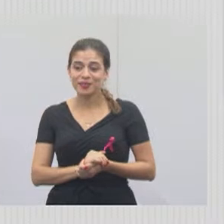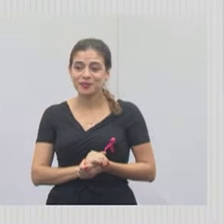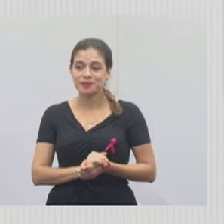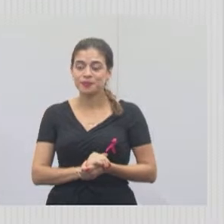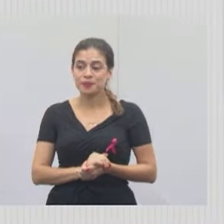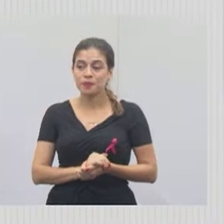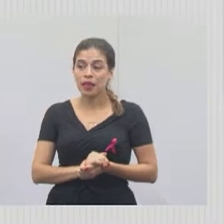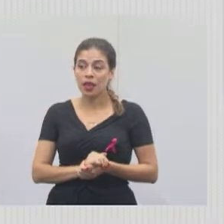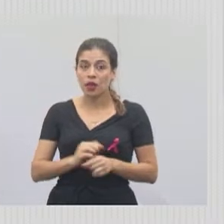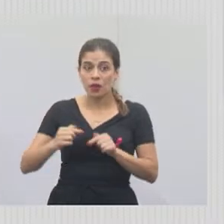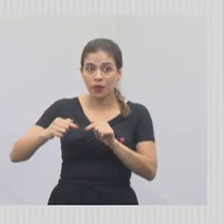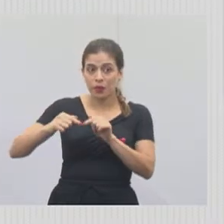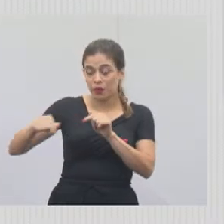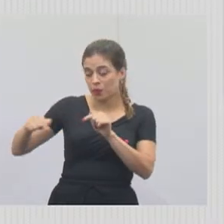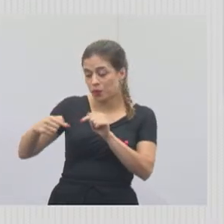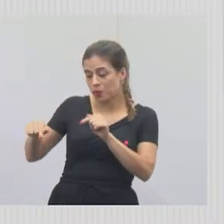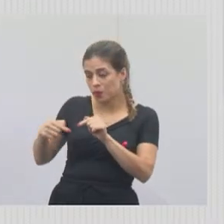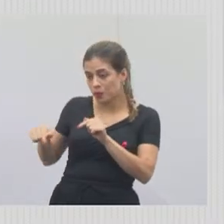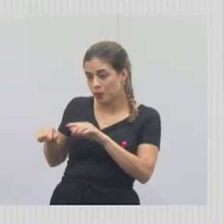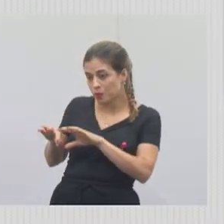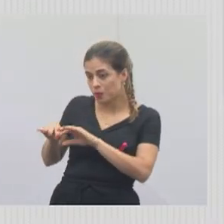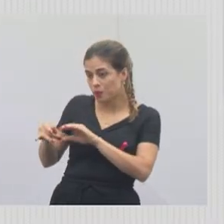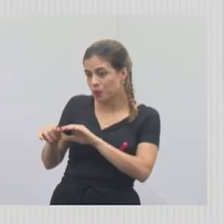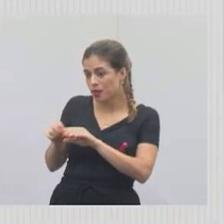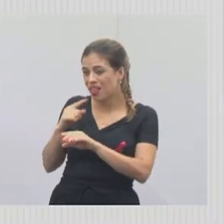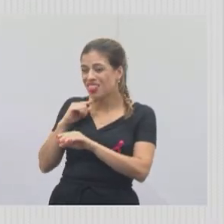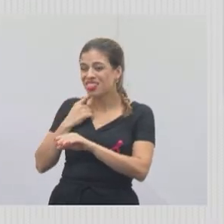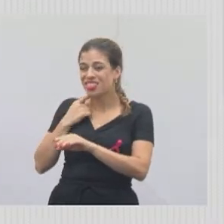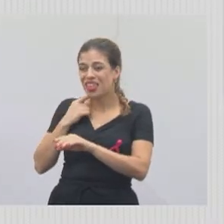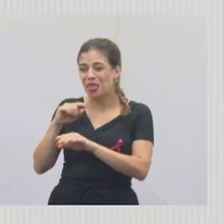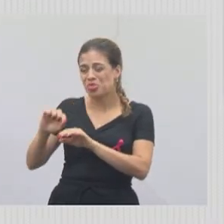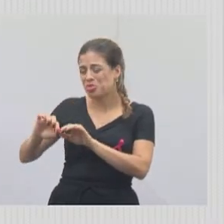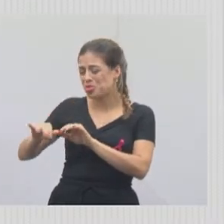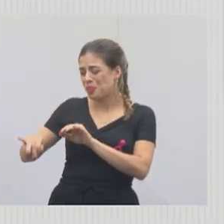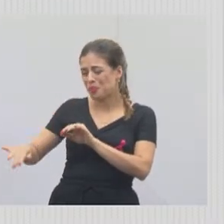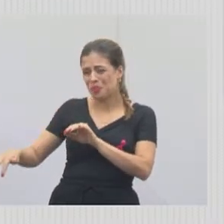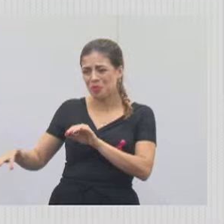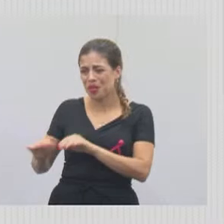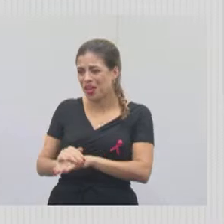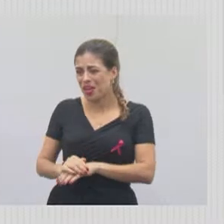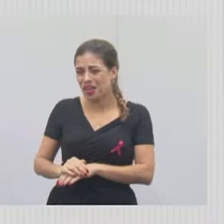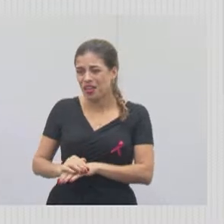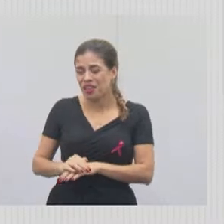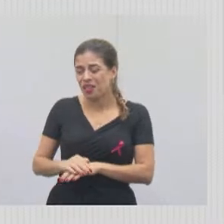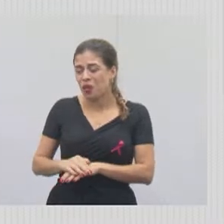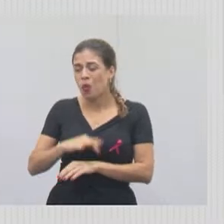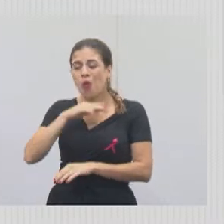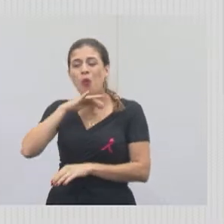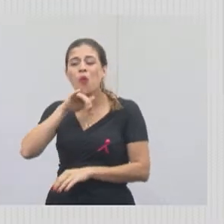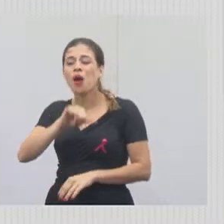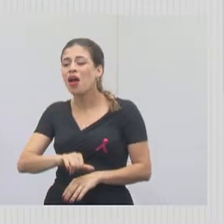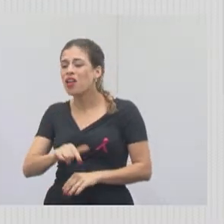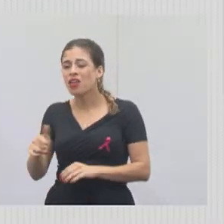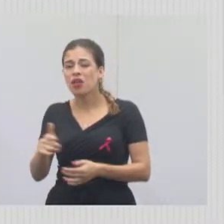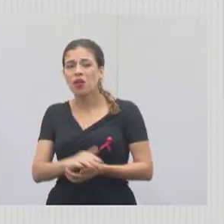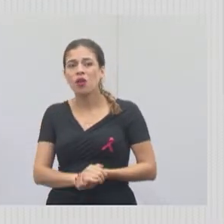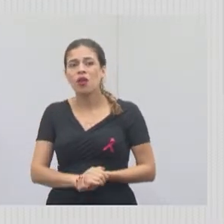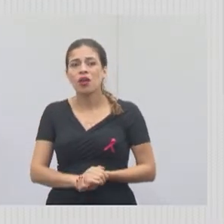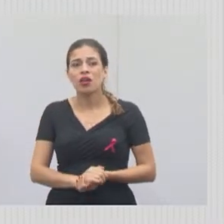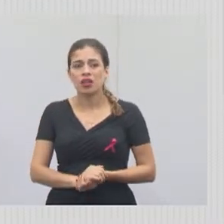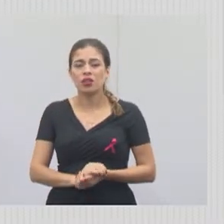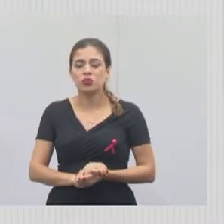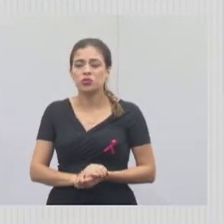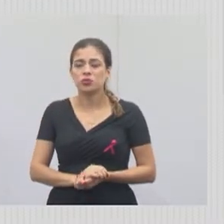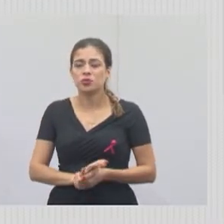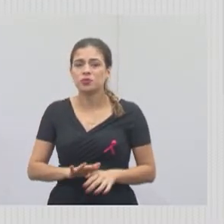ralo linear entupido ainda, situação terrível nessa localidade aí na qual nós enviamos no